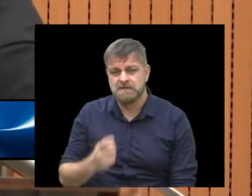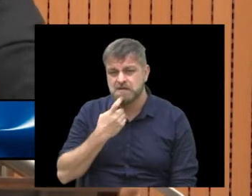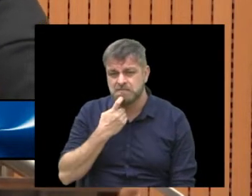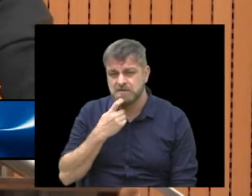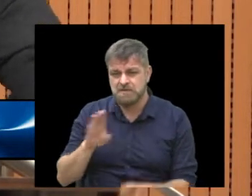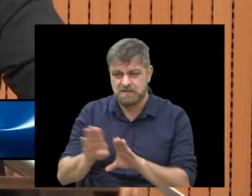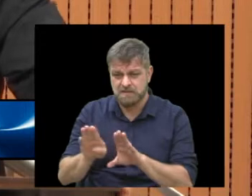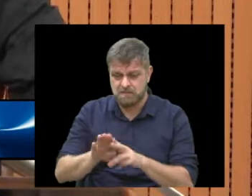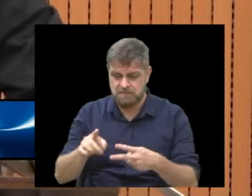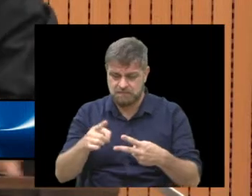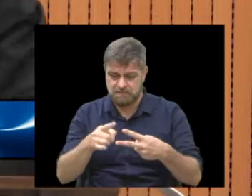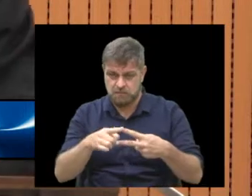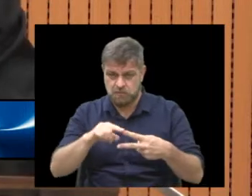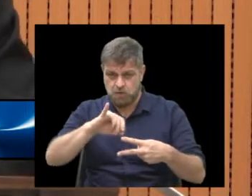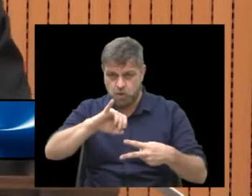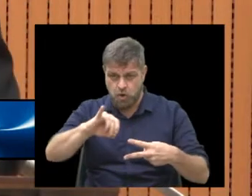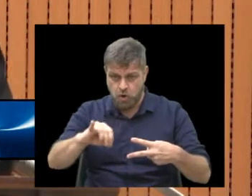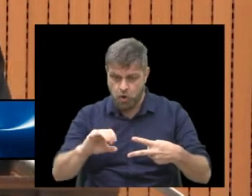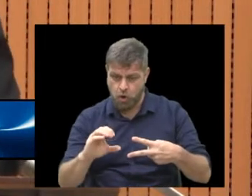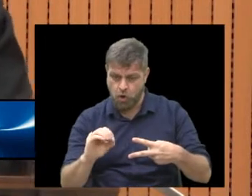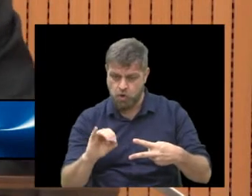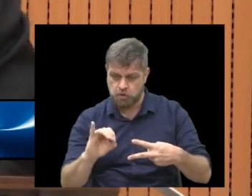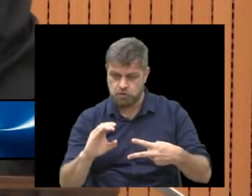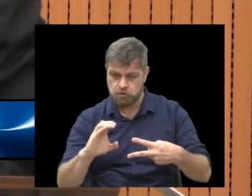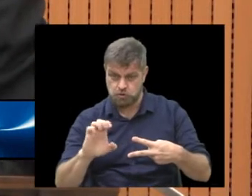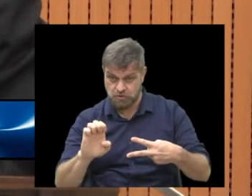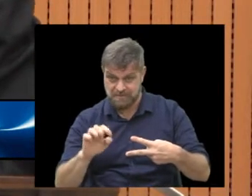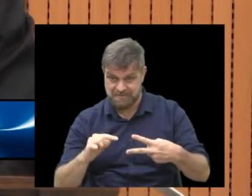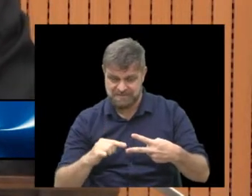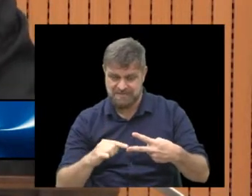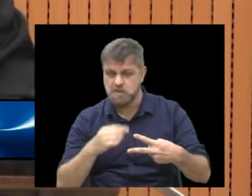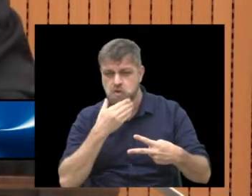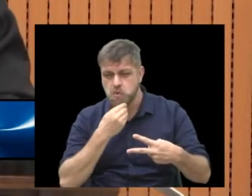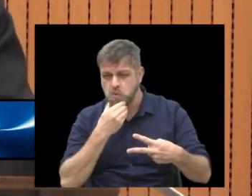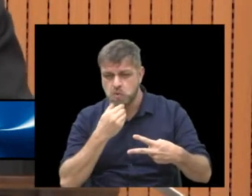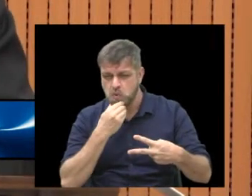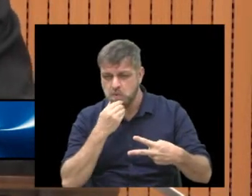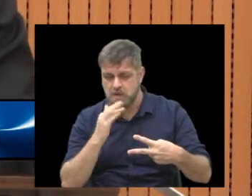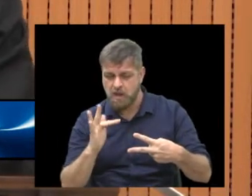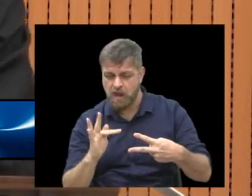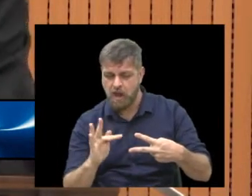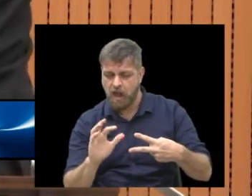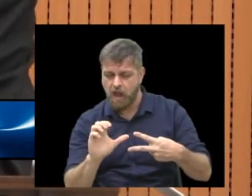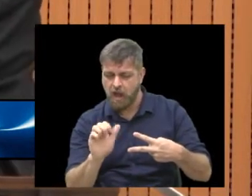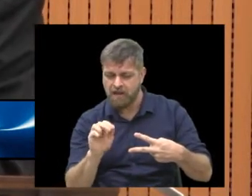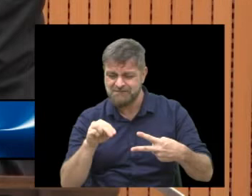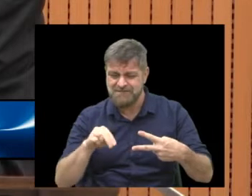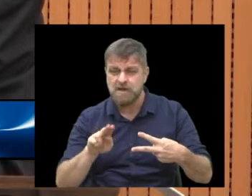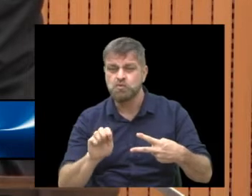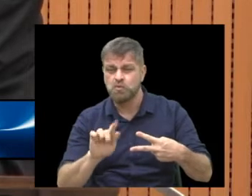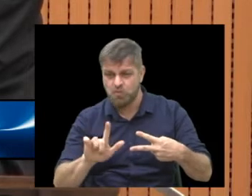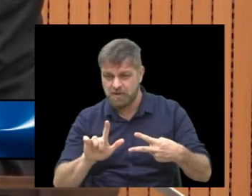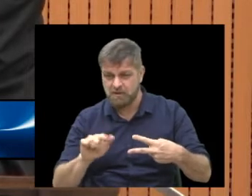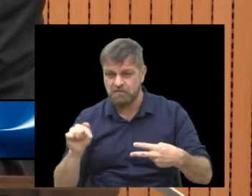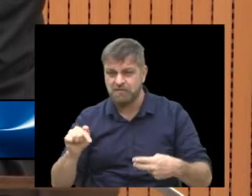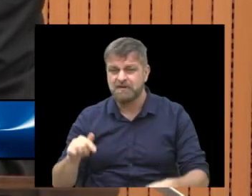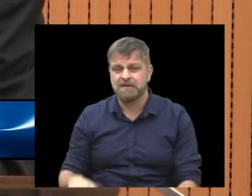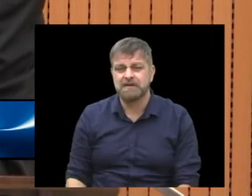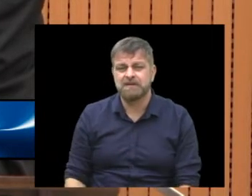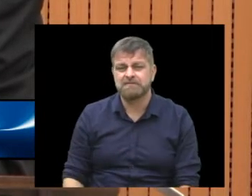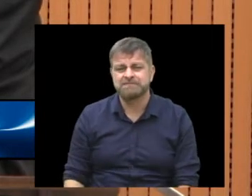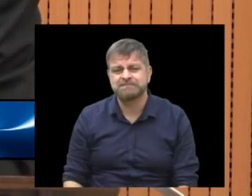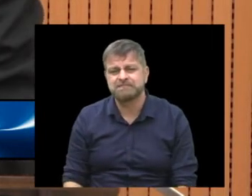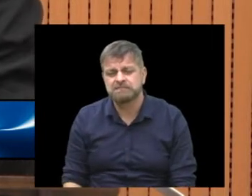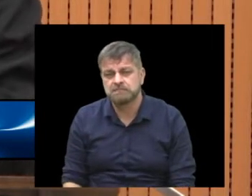do Fanuel. São moradores do Campina Grande, especificamente na rua El Tigre.